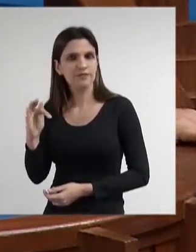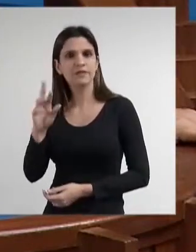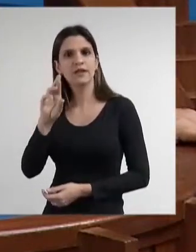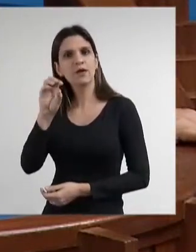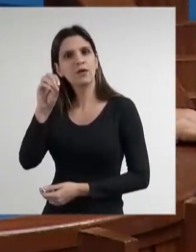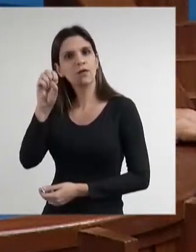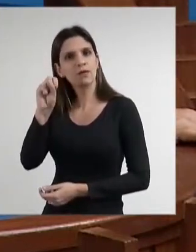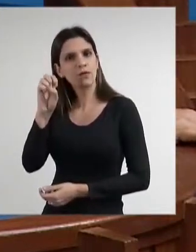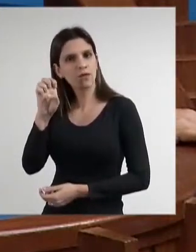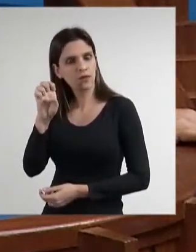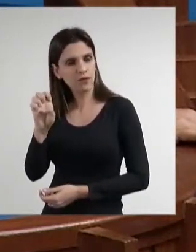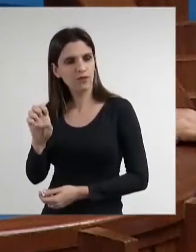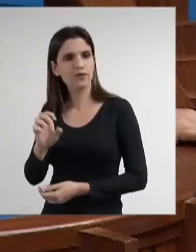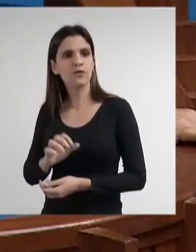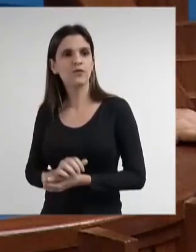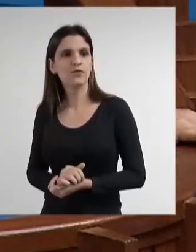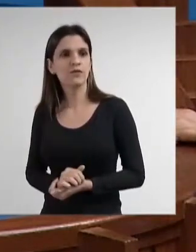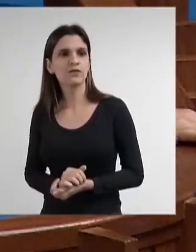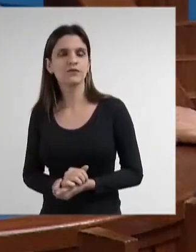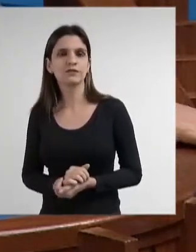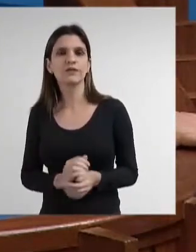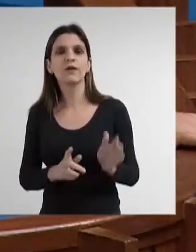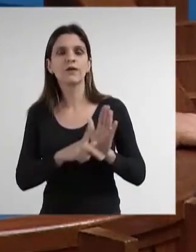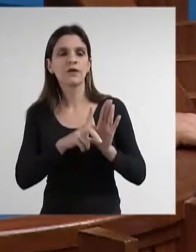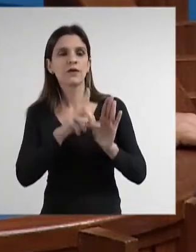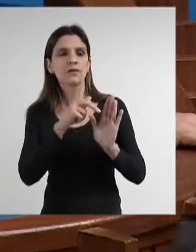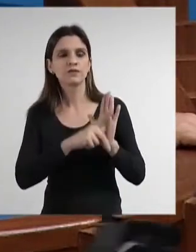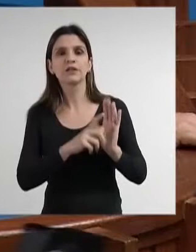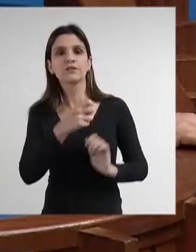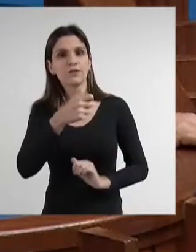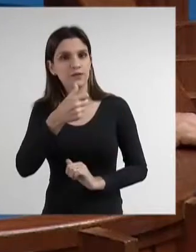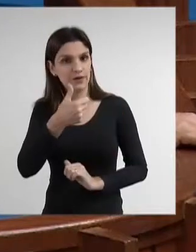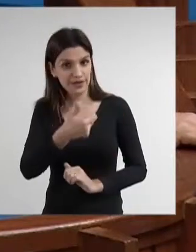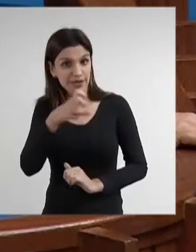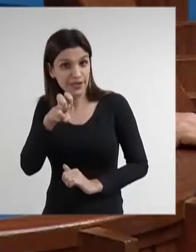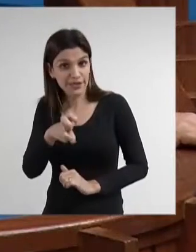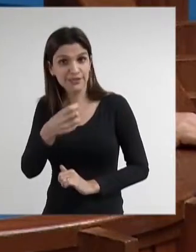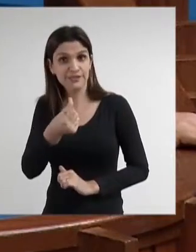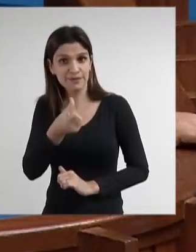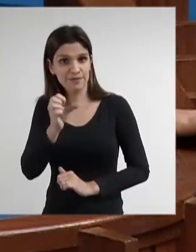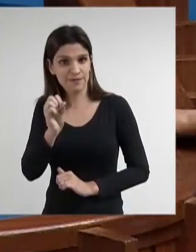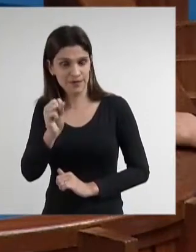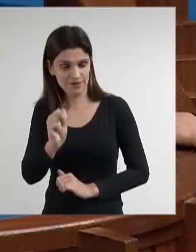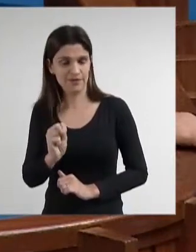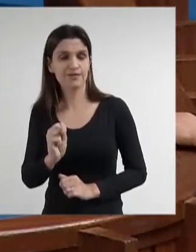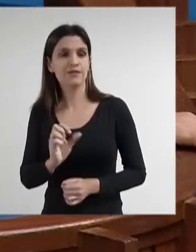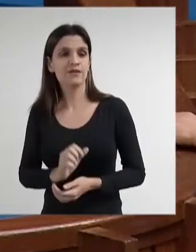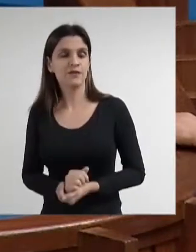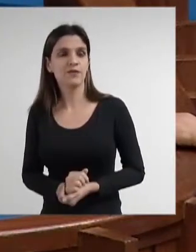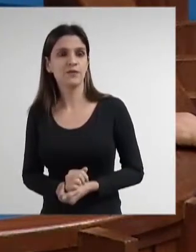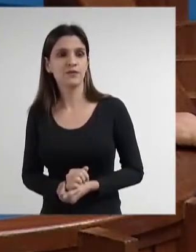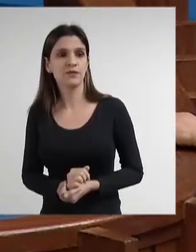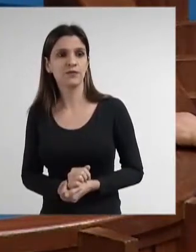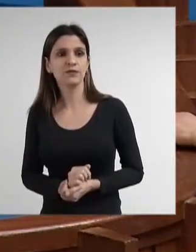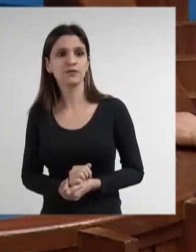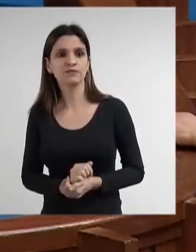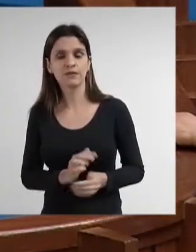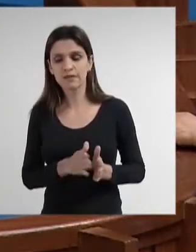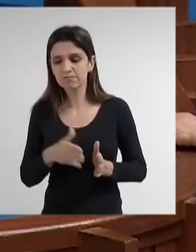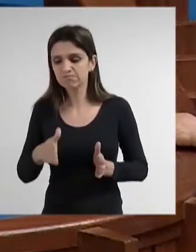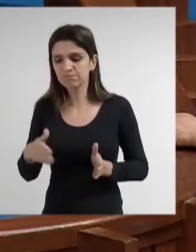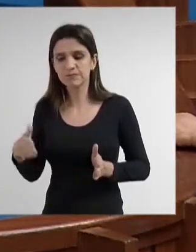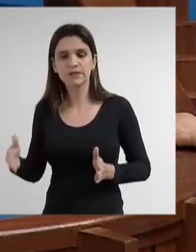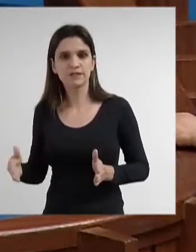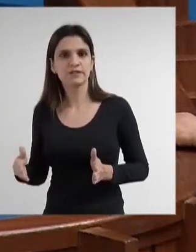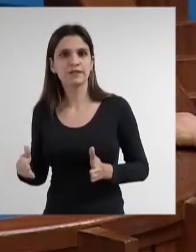projeto 1568 de 2019, que está tramitando no Congresso Nacional, e eu espero que realmente venha a